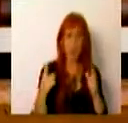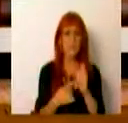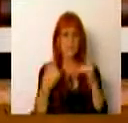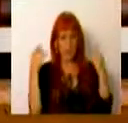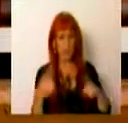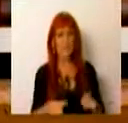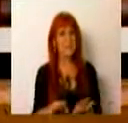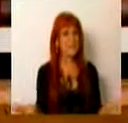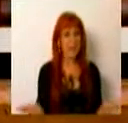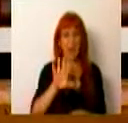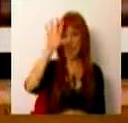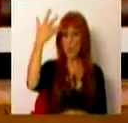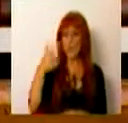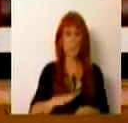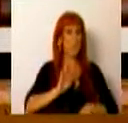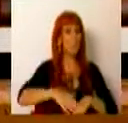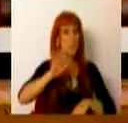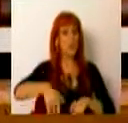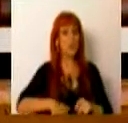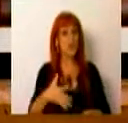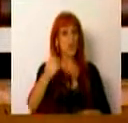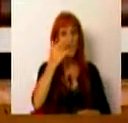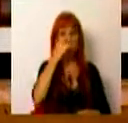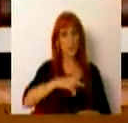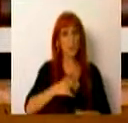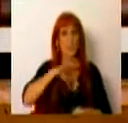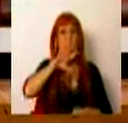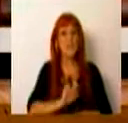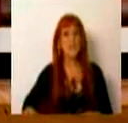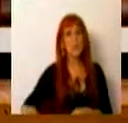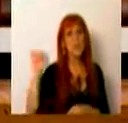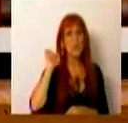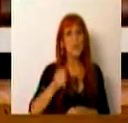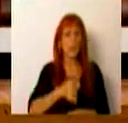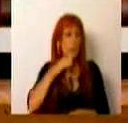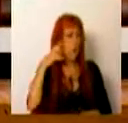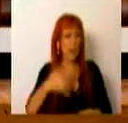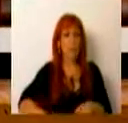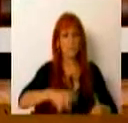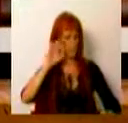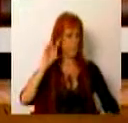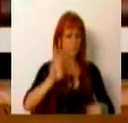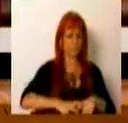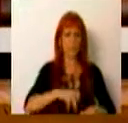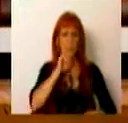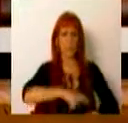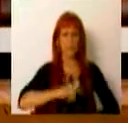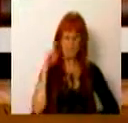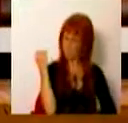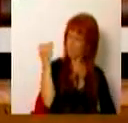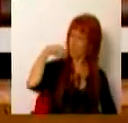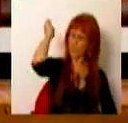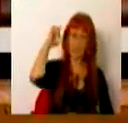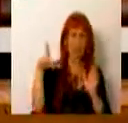necessário, como aconteceu a propósito dos 12 portugueses e lusodescendentes arbitrariamente detidos por uma alegada infração